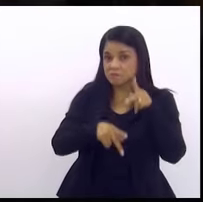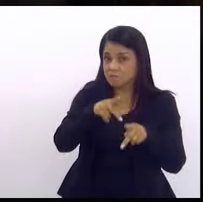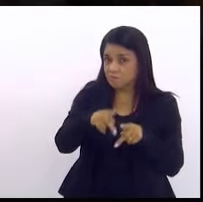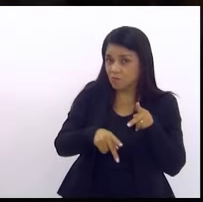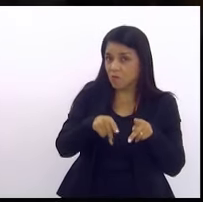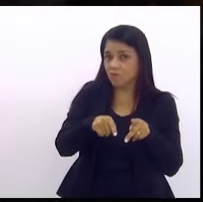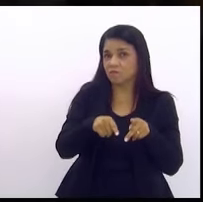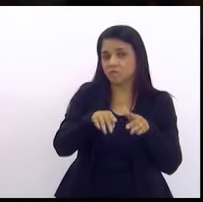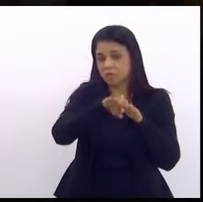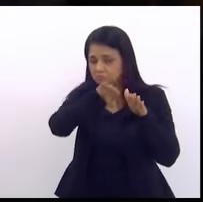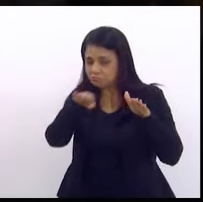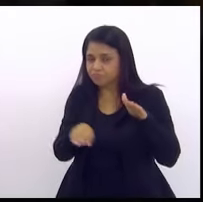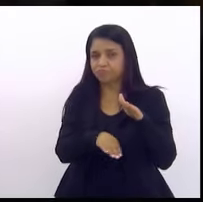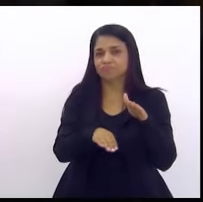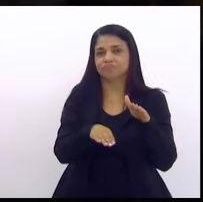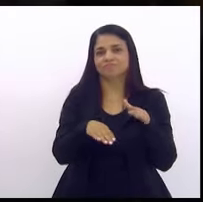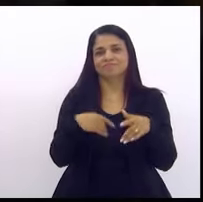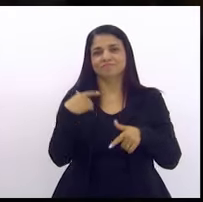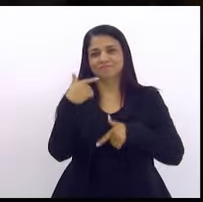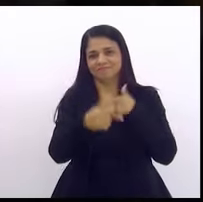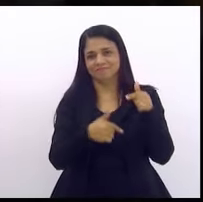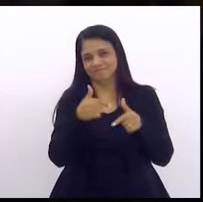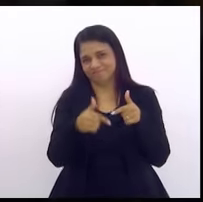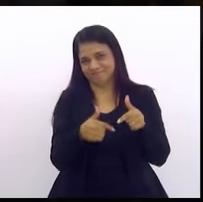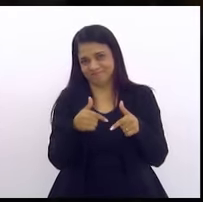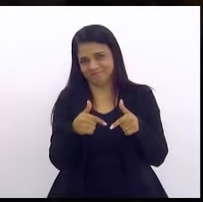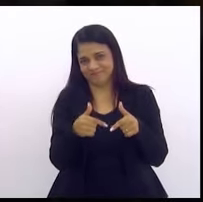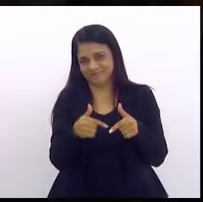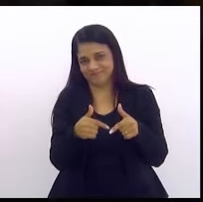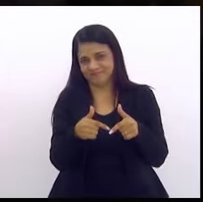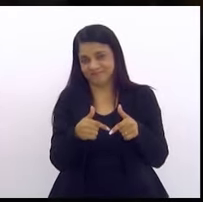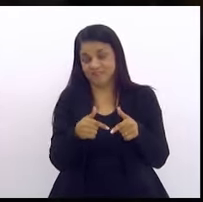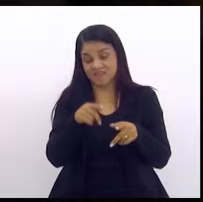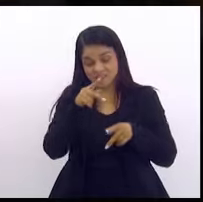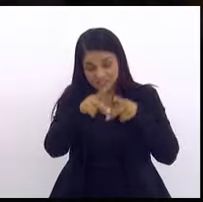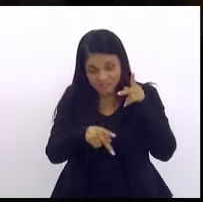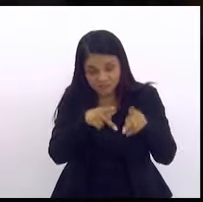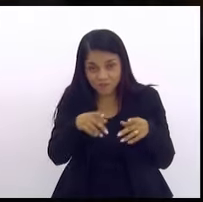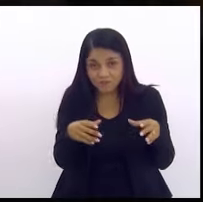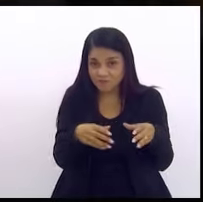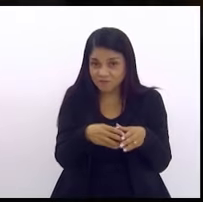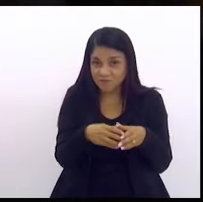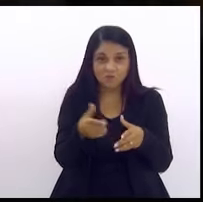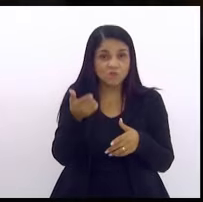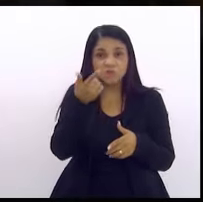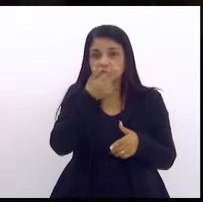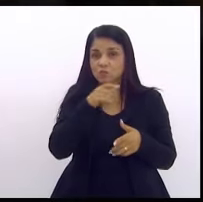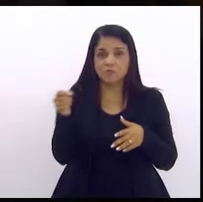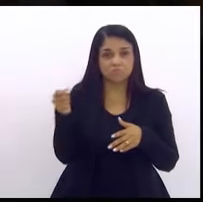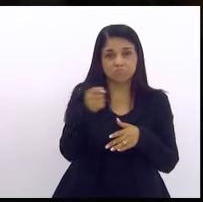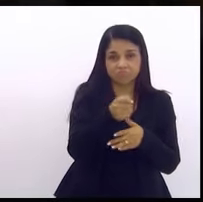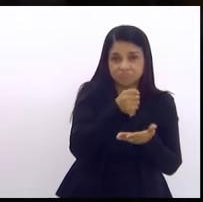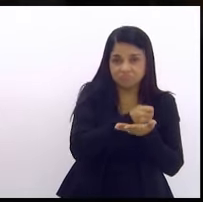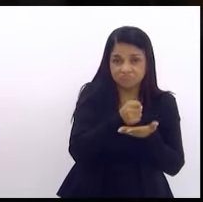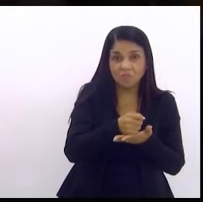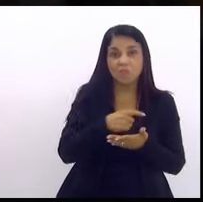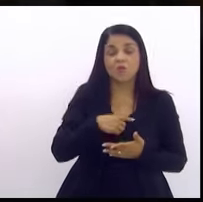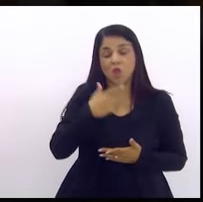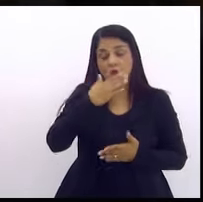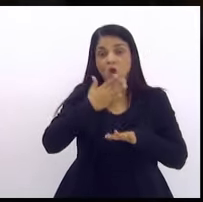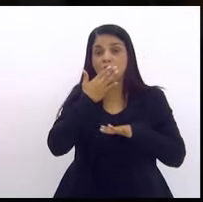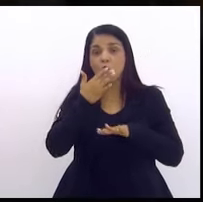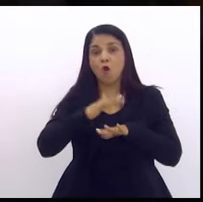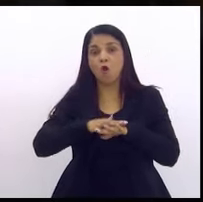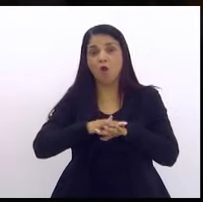no subemprego, é esse povo negro que, não, que muitas vezes não consegue um emprego porque é preto, porque